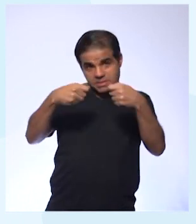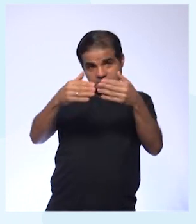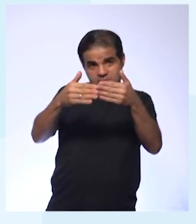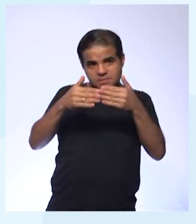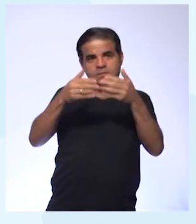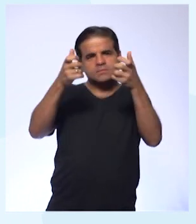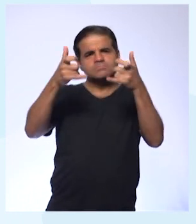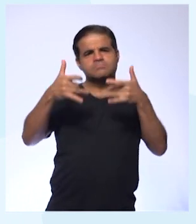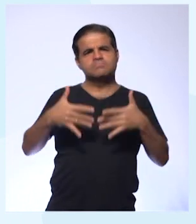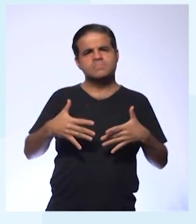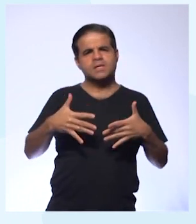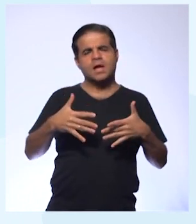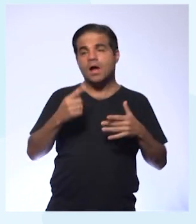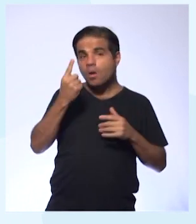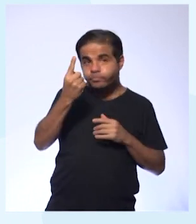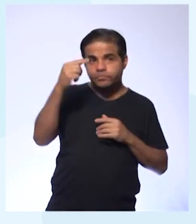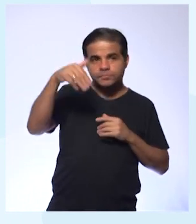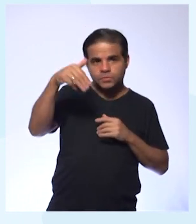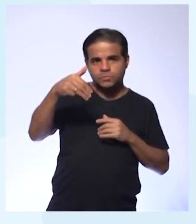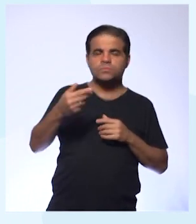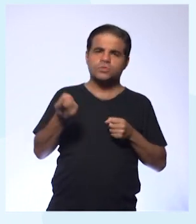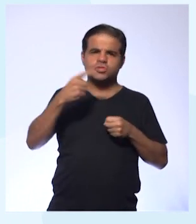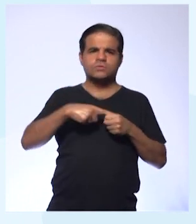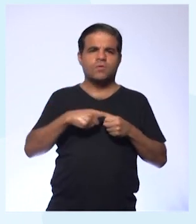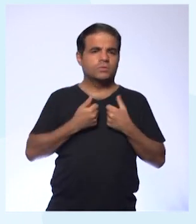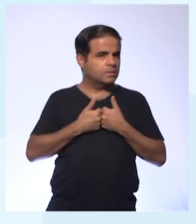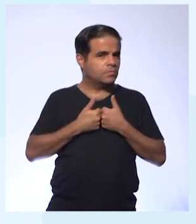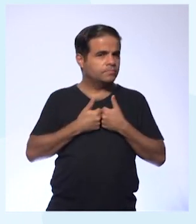Vamos dar um minuto, né? Um minuto tá bom. Em um minuto a gente volta.